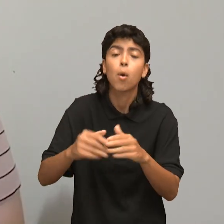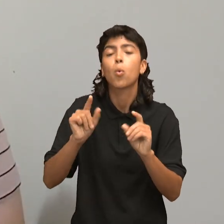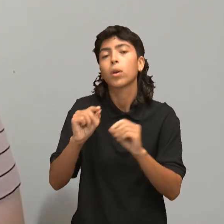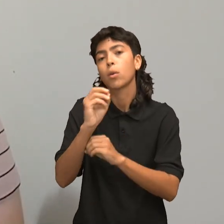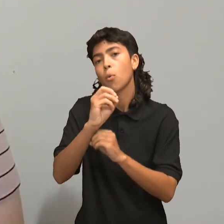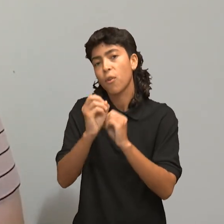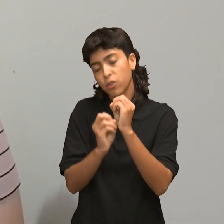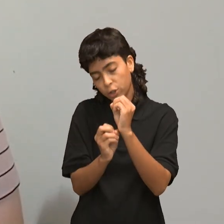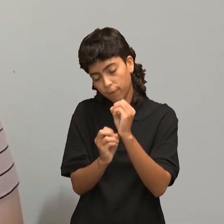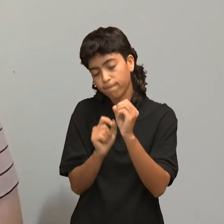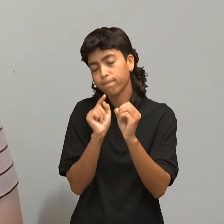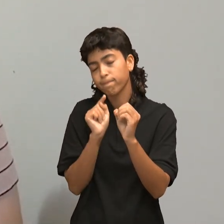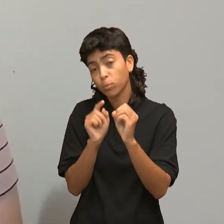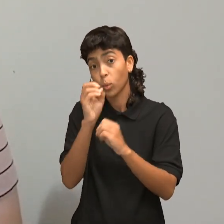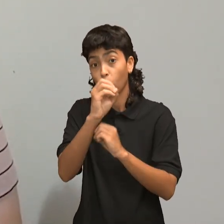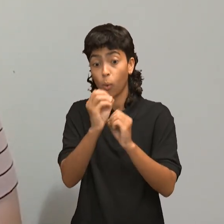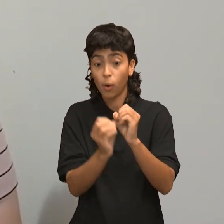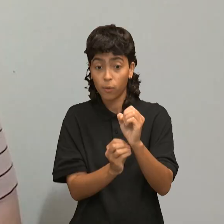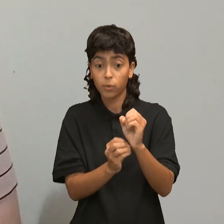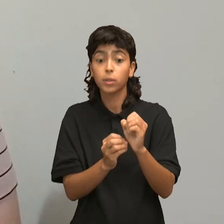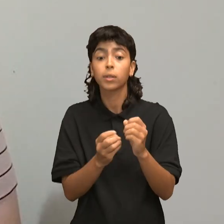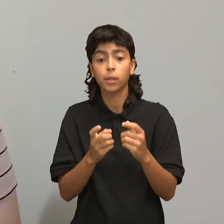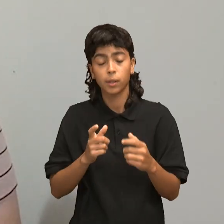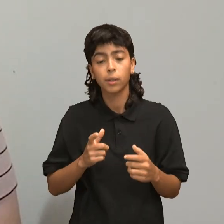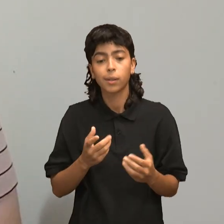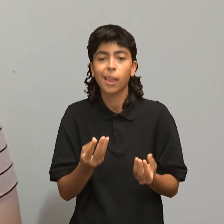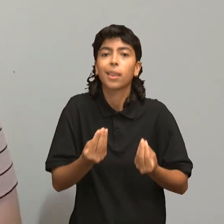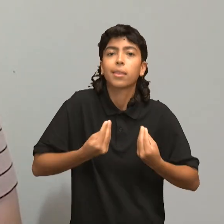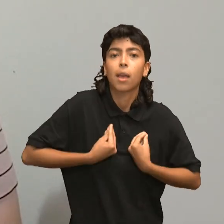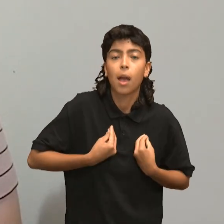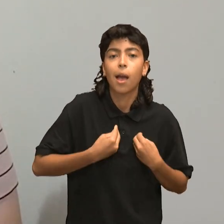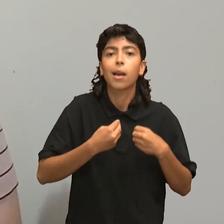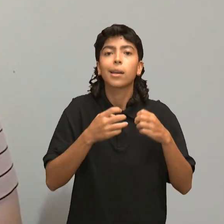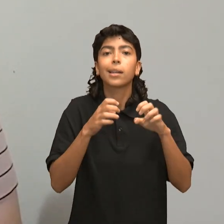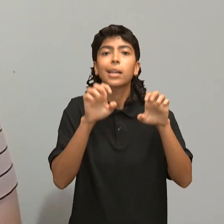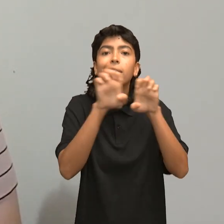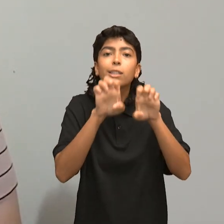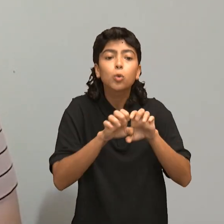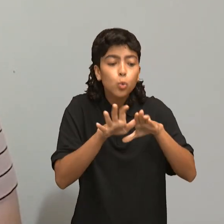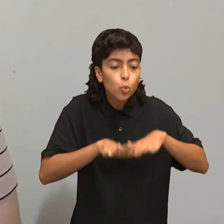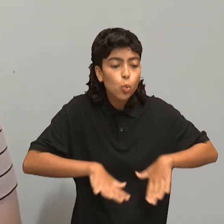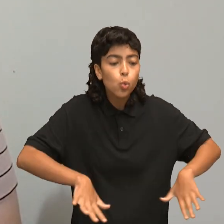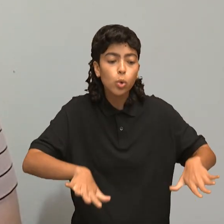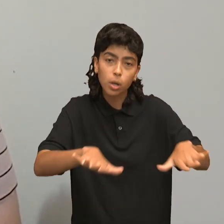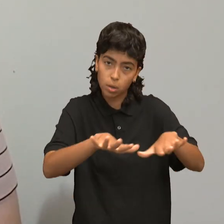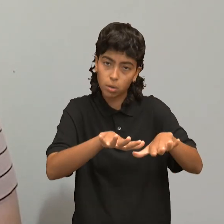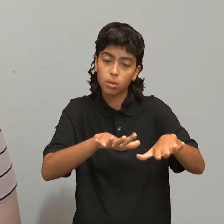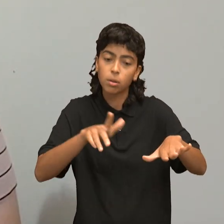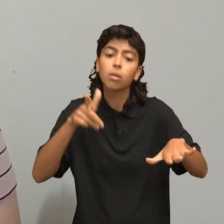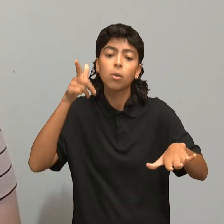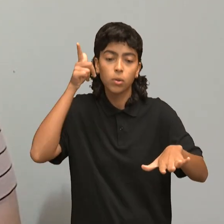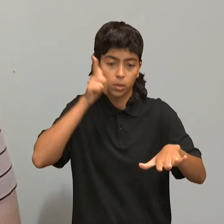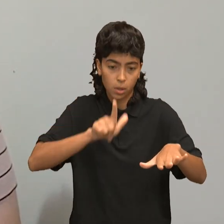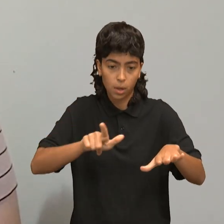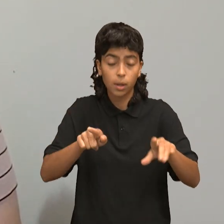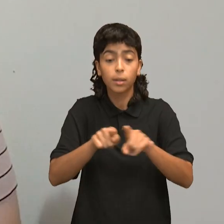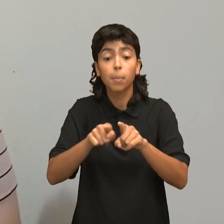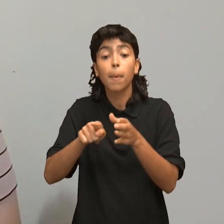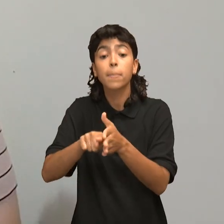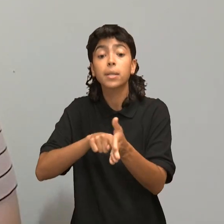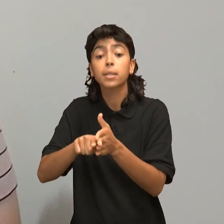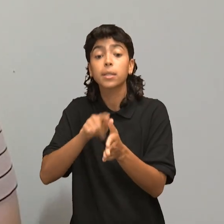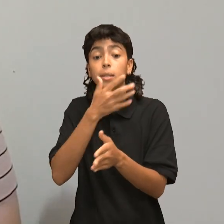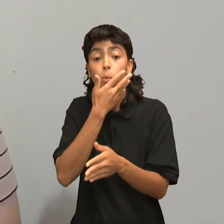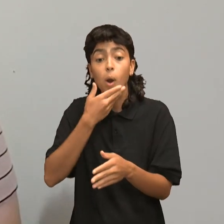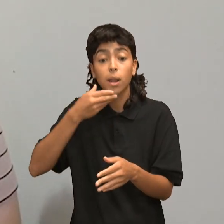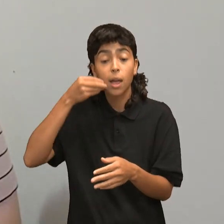destaque. Ela oferece infraestrutura, além de permitir com que haja uma pesquisa de qualidade a partir de